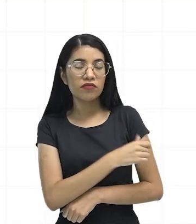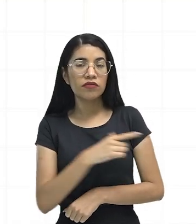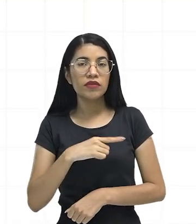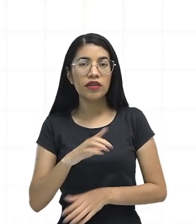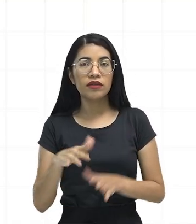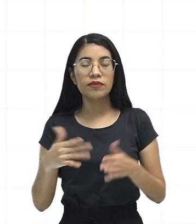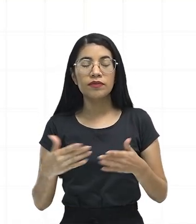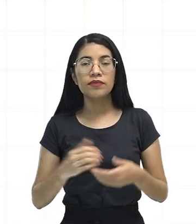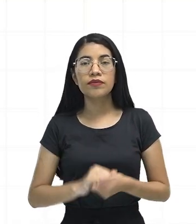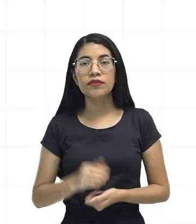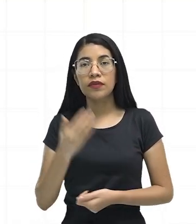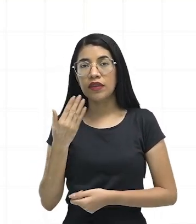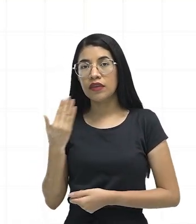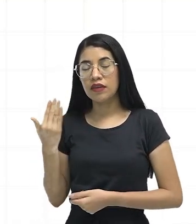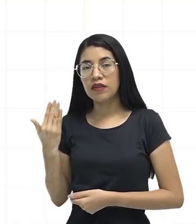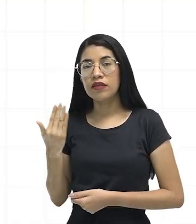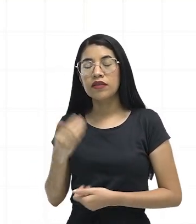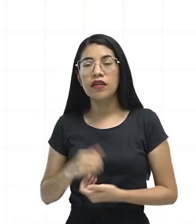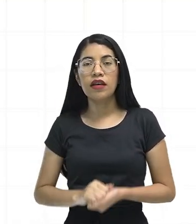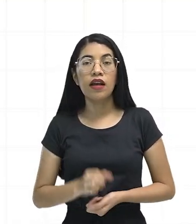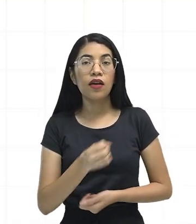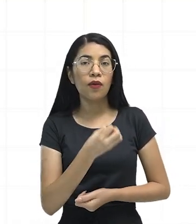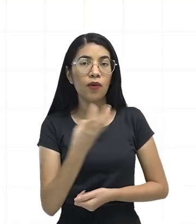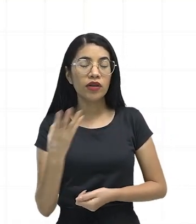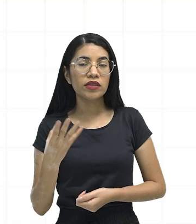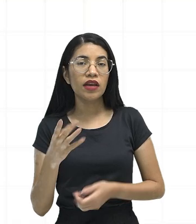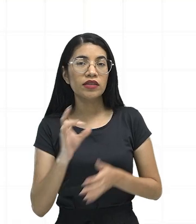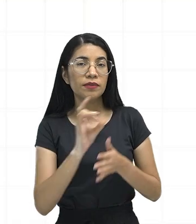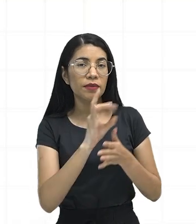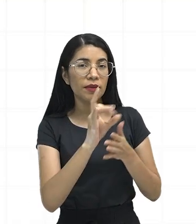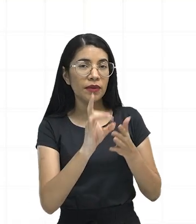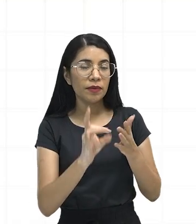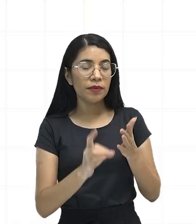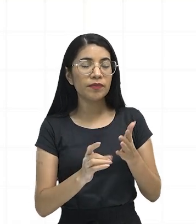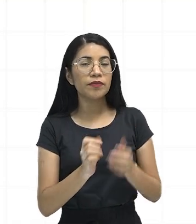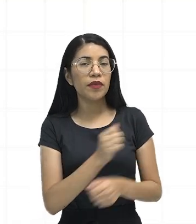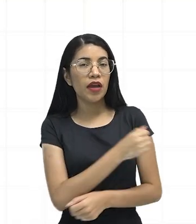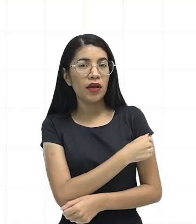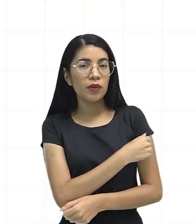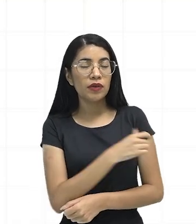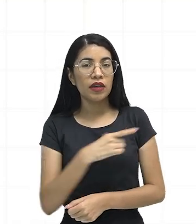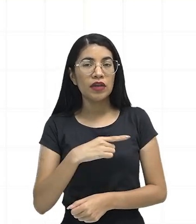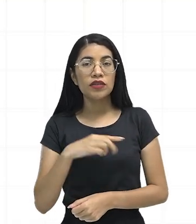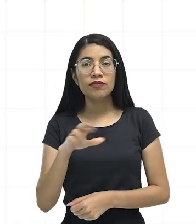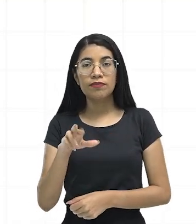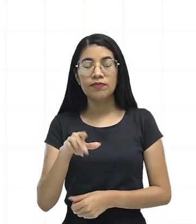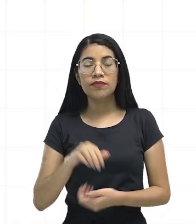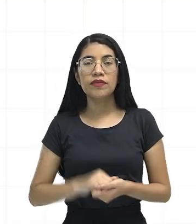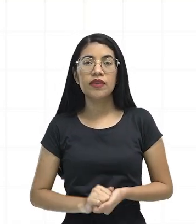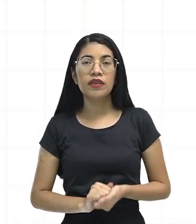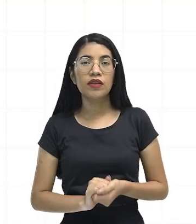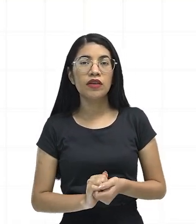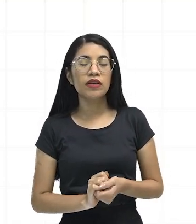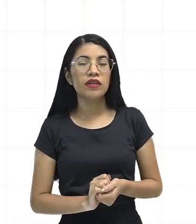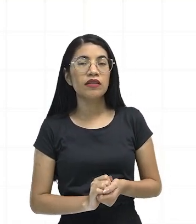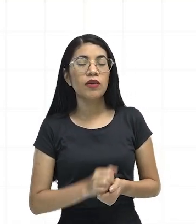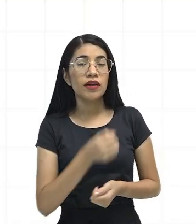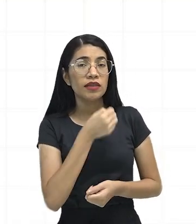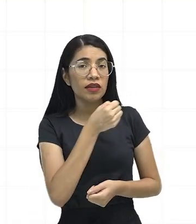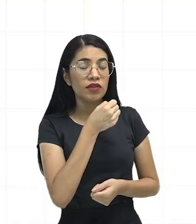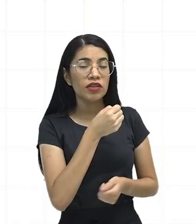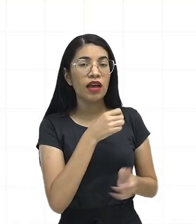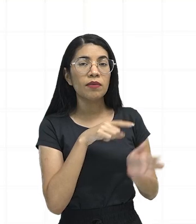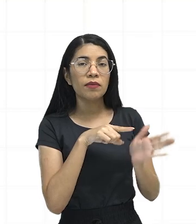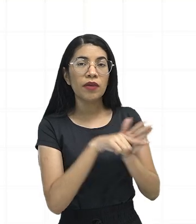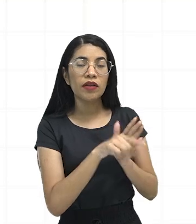o seguinte. Então aqui estão as quantidades. Então vejam que foram lá entrevistar o primeiro aluno. O primeiro